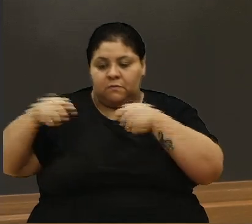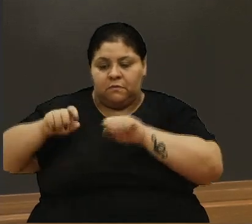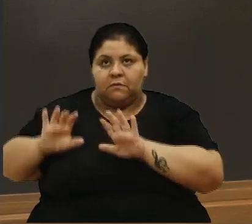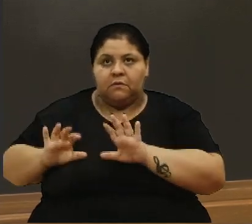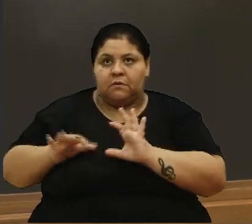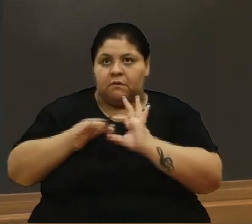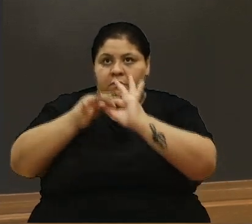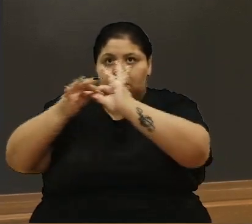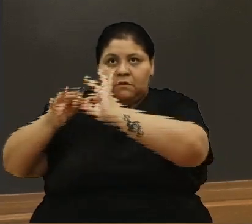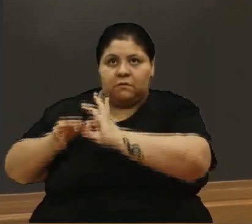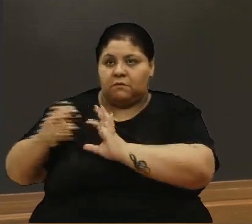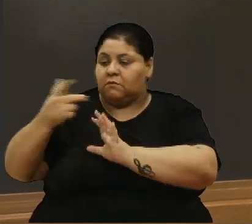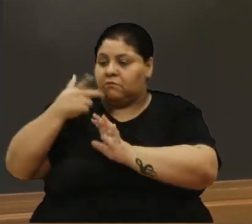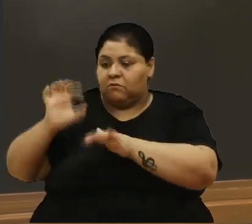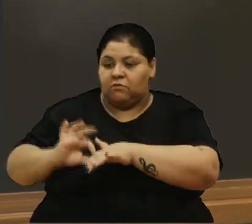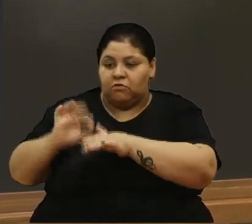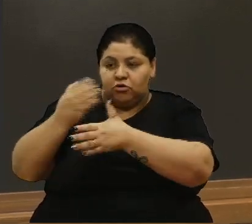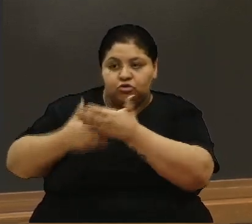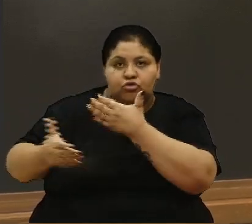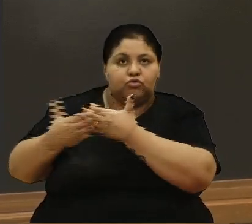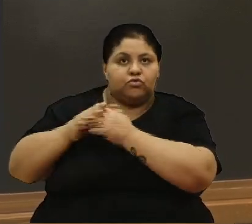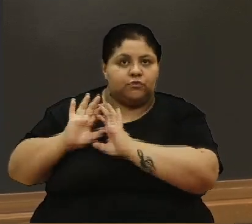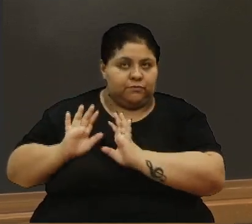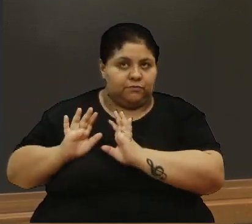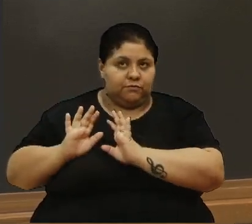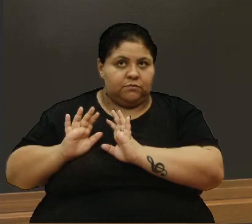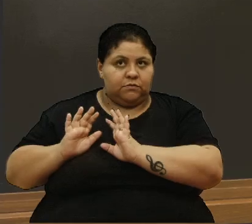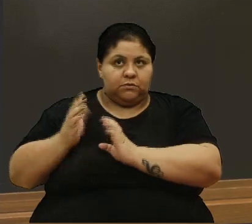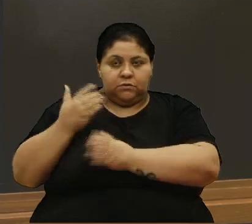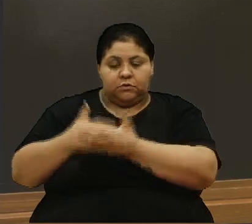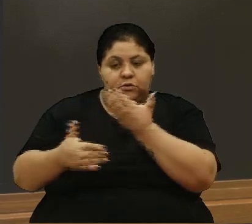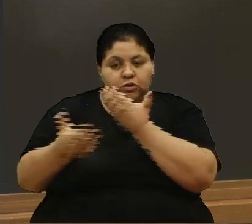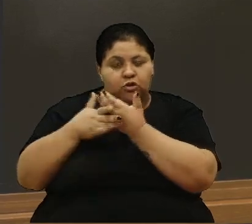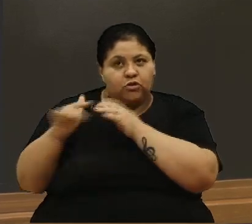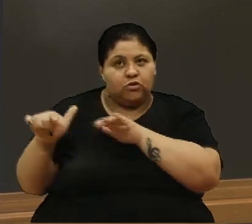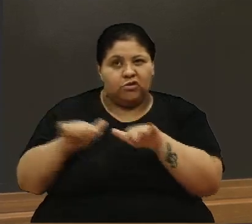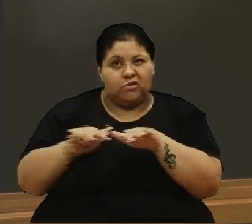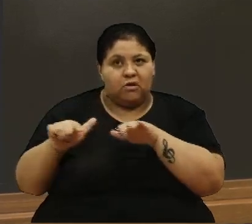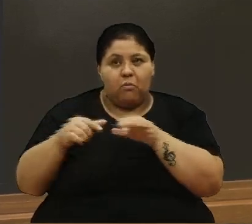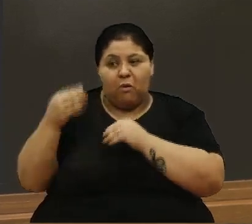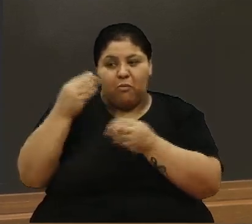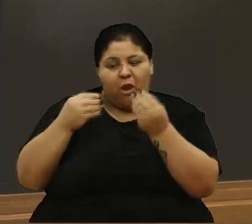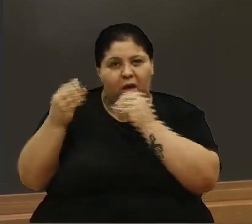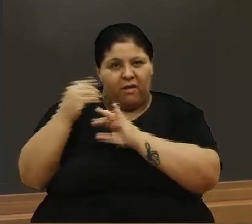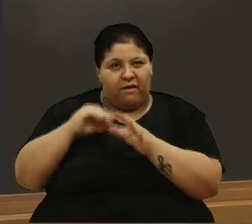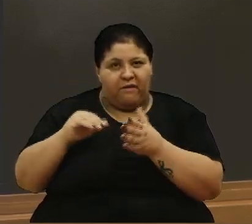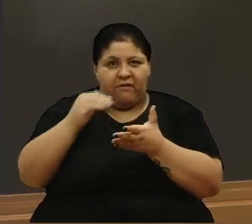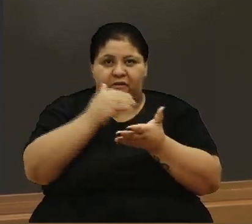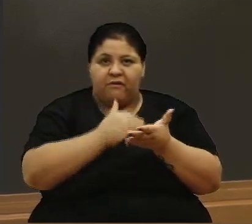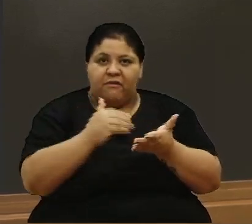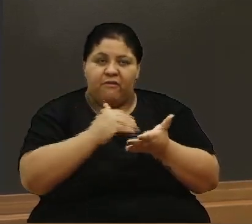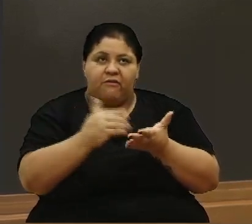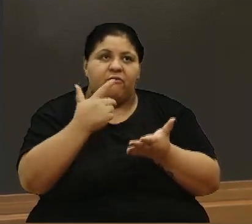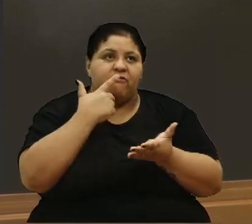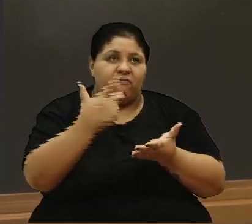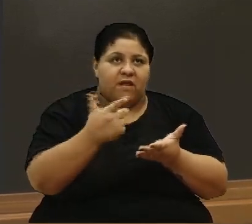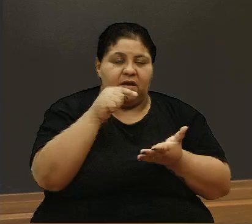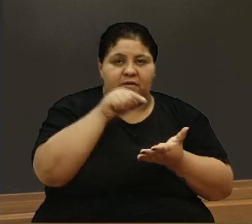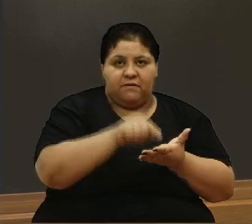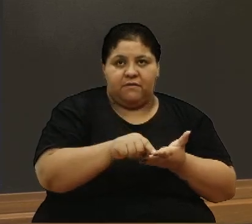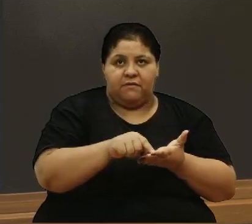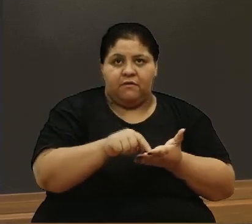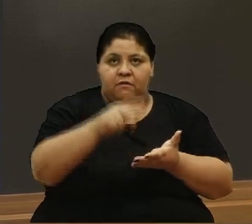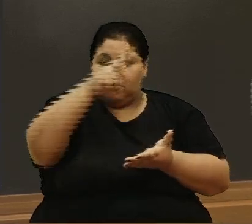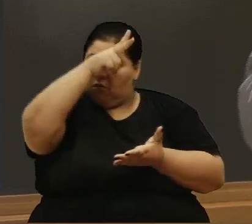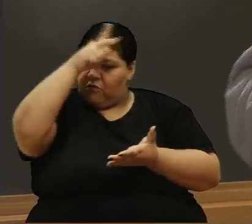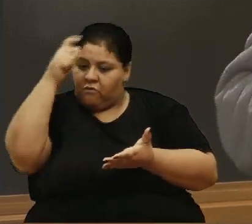unir a declaração de líder de todos aqui. Porque toda semana é uma polêmica. O secretário fala algo, o